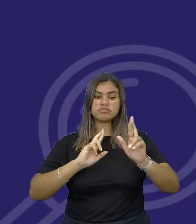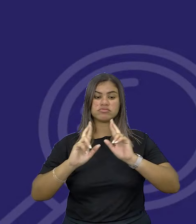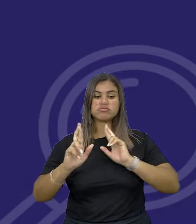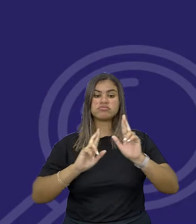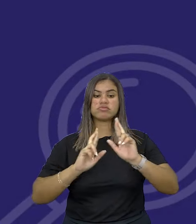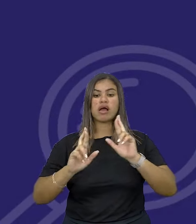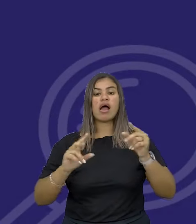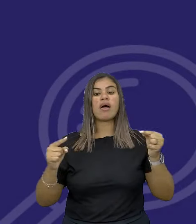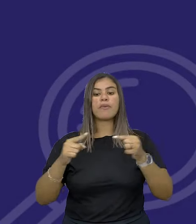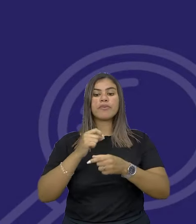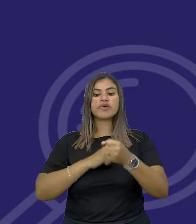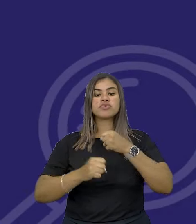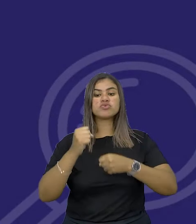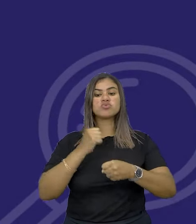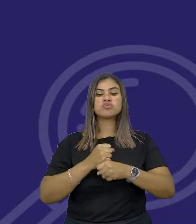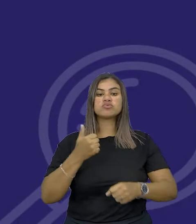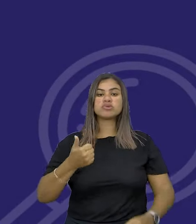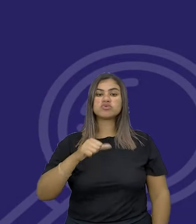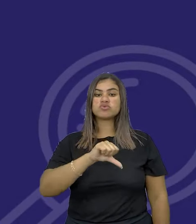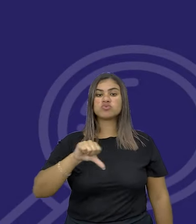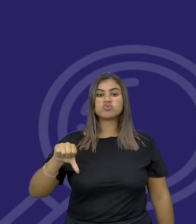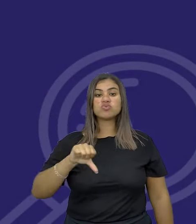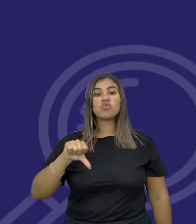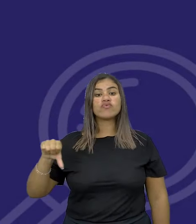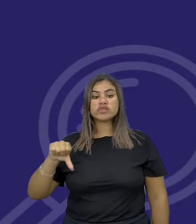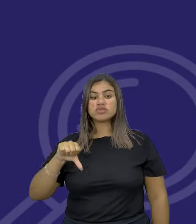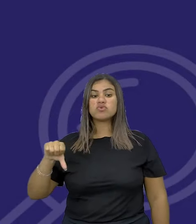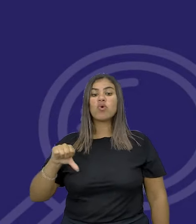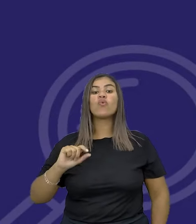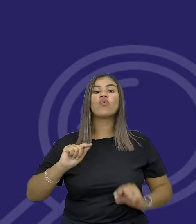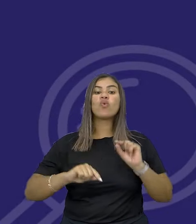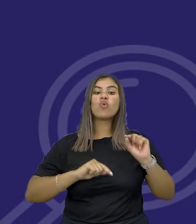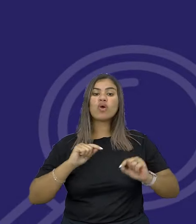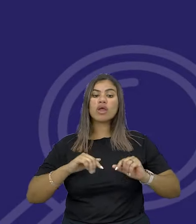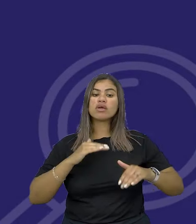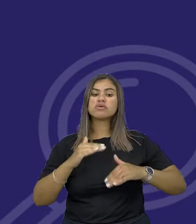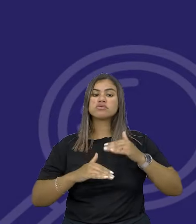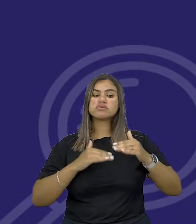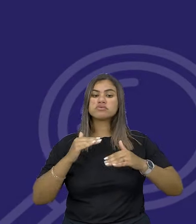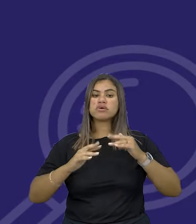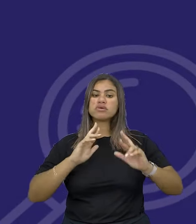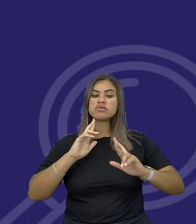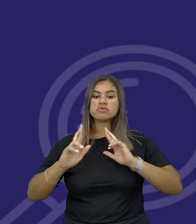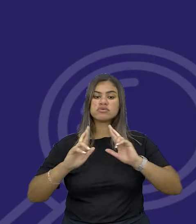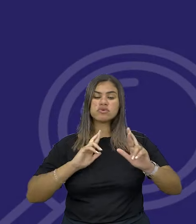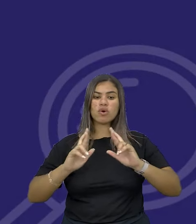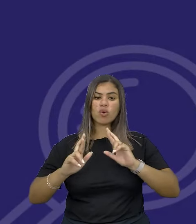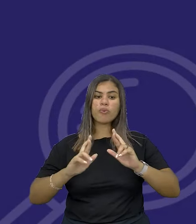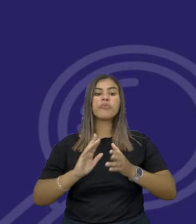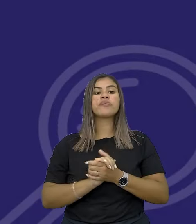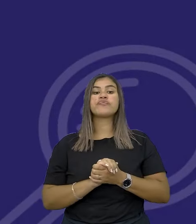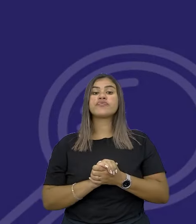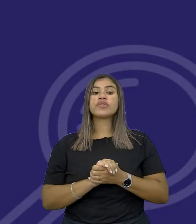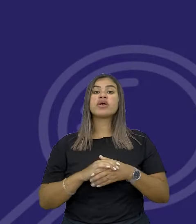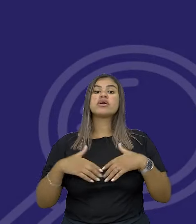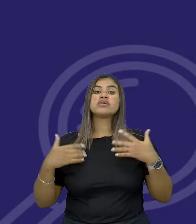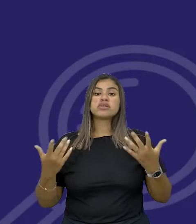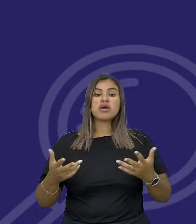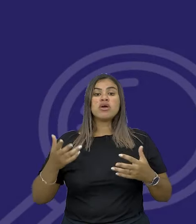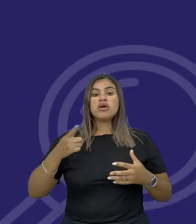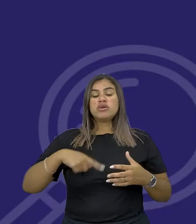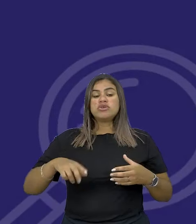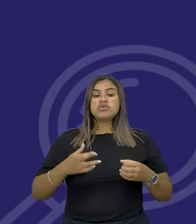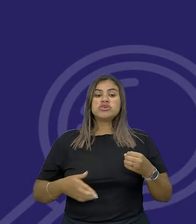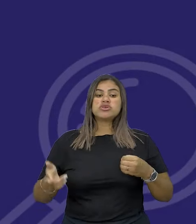em 1999, onde ela vai falar o quê? A respeito do desenvolvimento da resolução. O que eu faço? Então, nós já vamos retomar